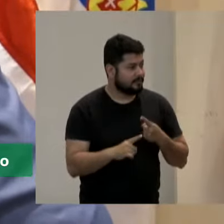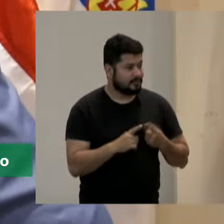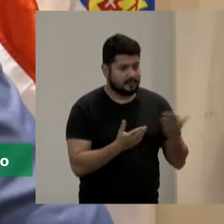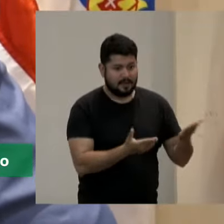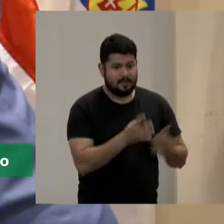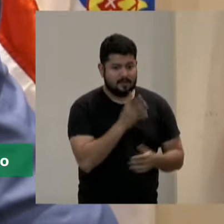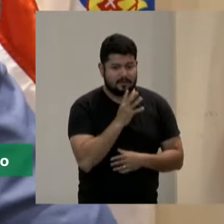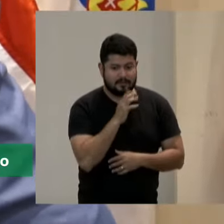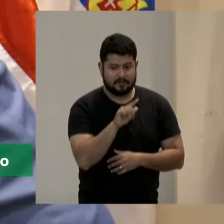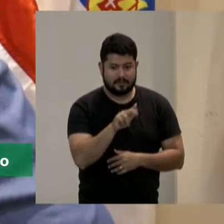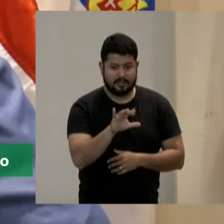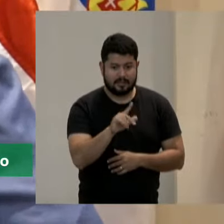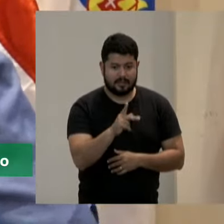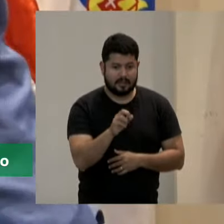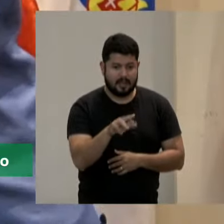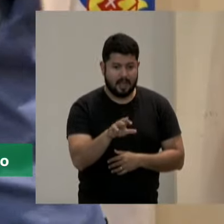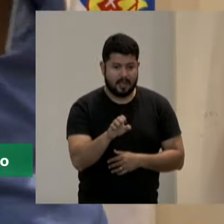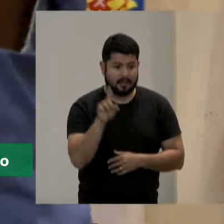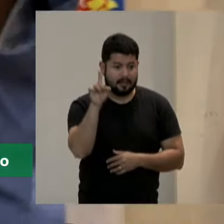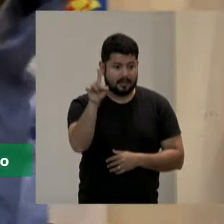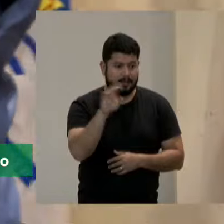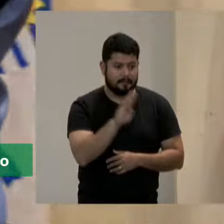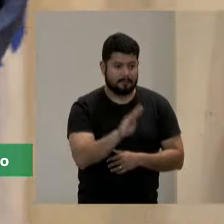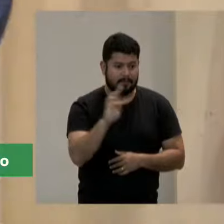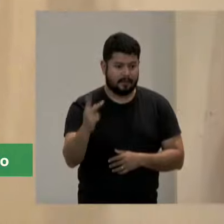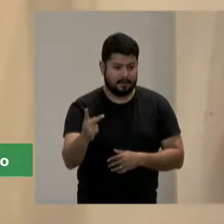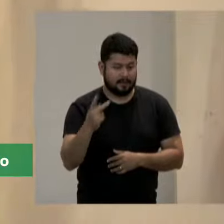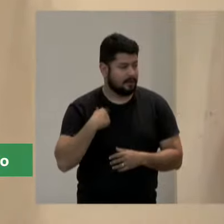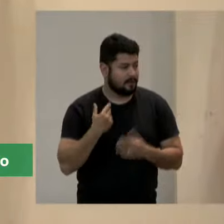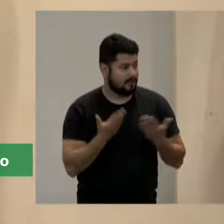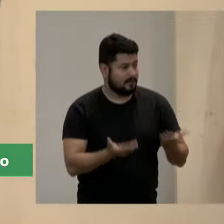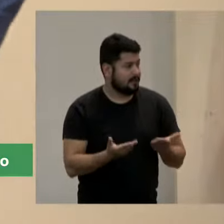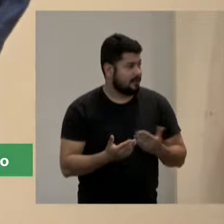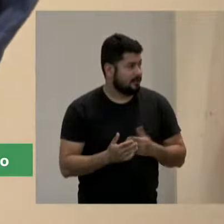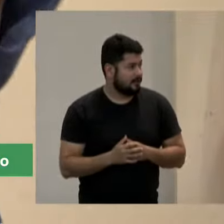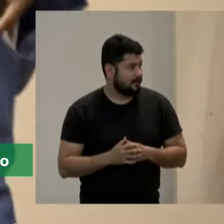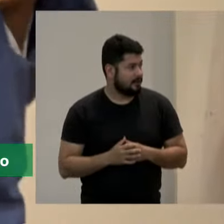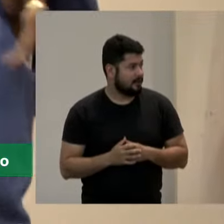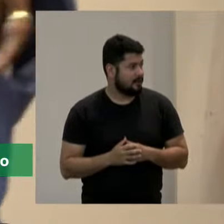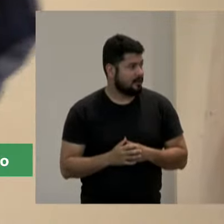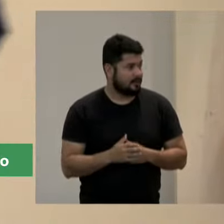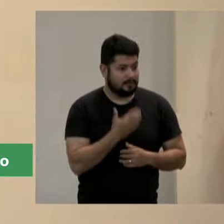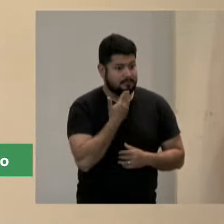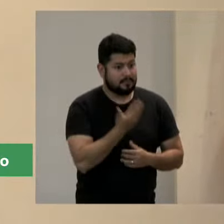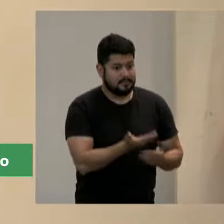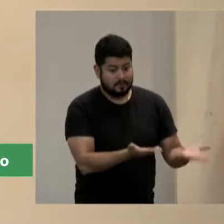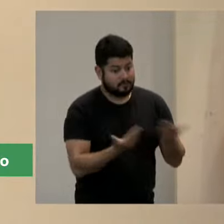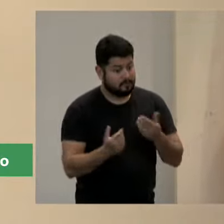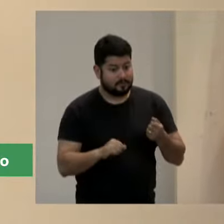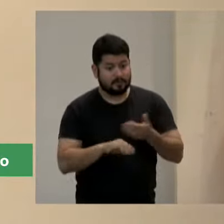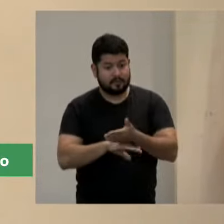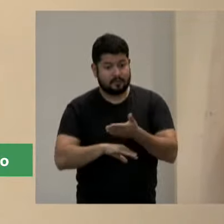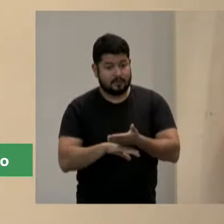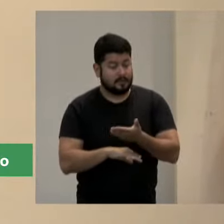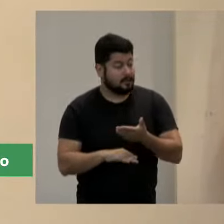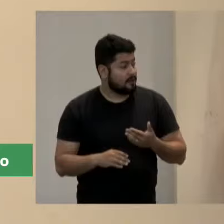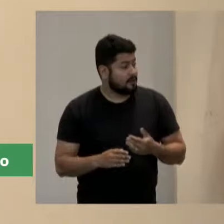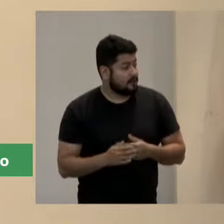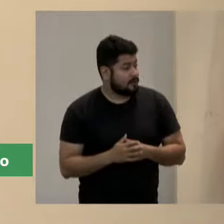Belo Horizonte e eu liguei para o Guilherme falando que eu precisava de uma pessoa para participar da minha banca de qualificação. Mas